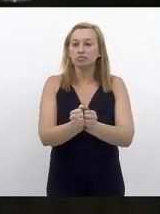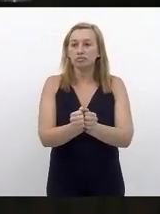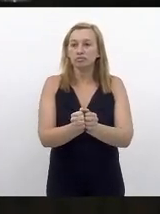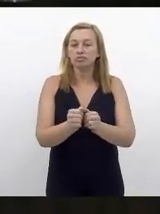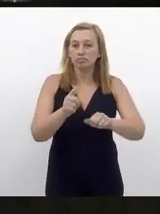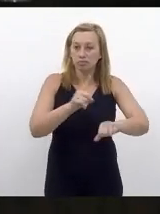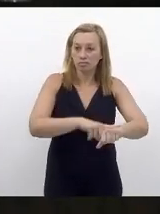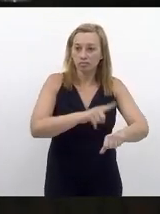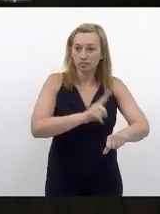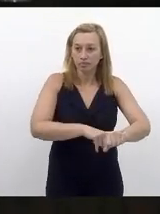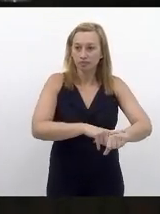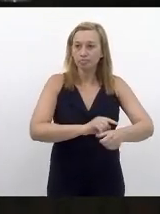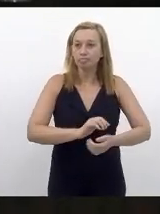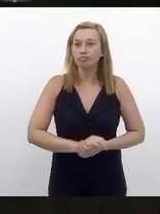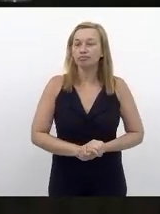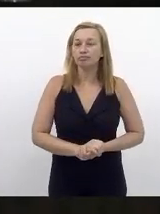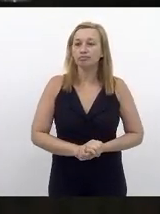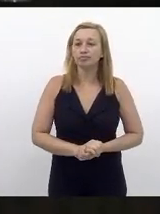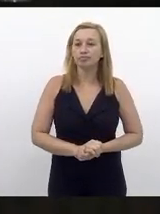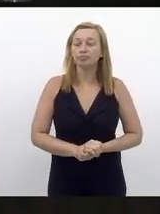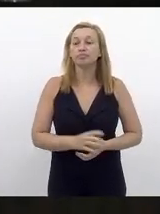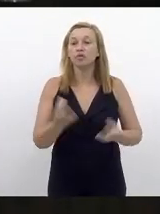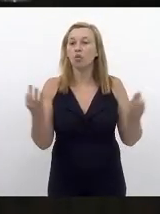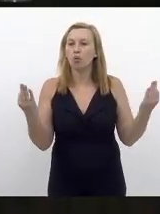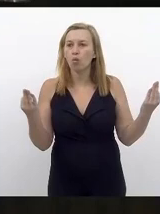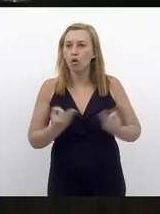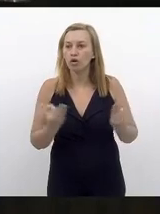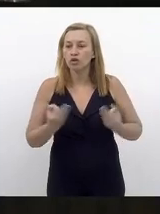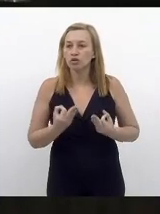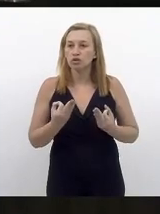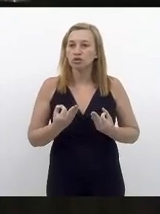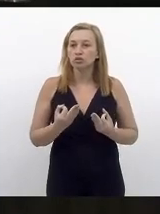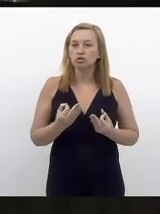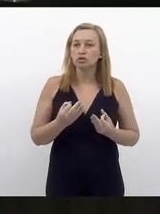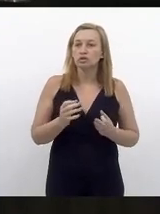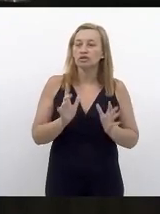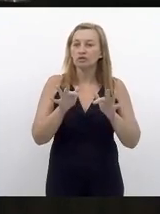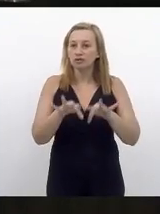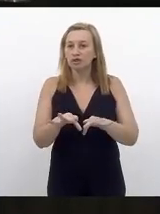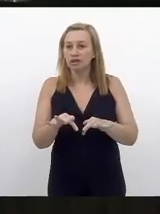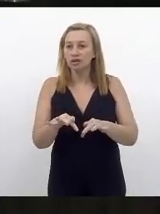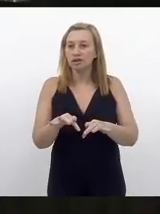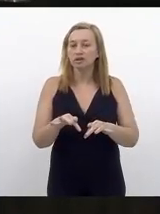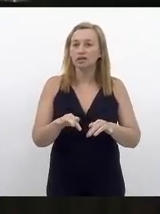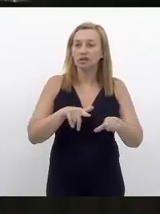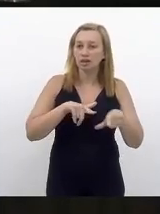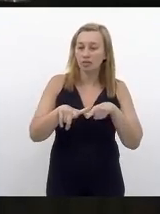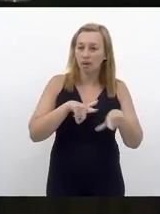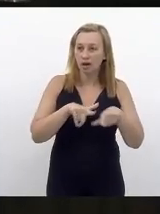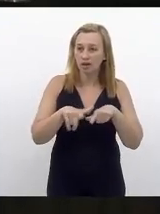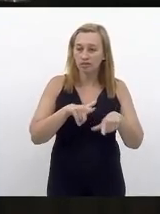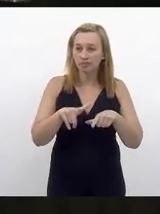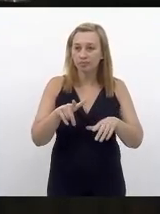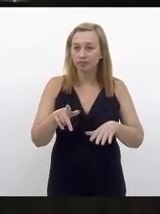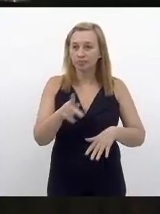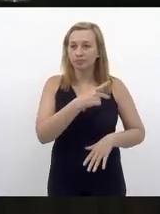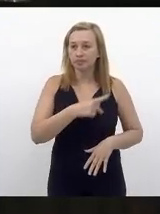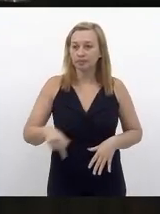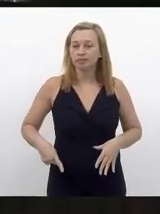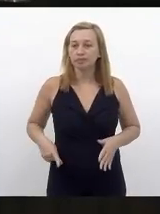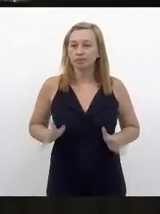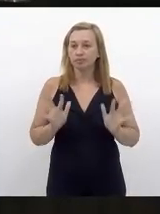momento. Um ótimo término de semana, de trabalhos. A presidência